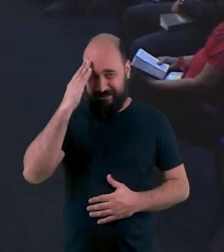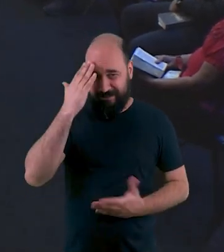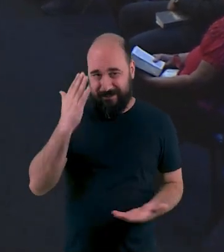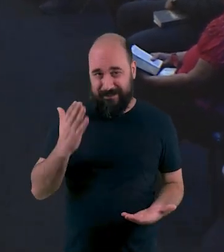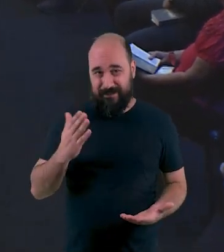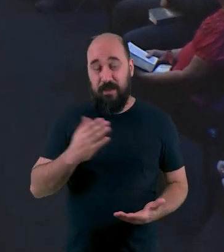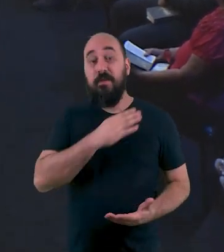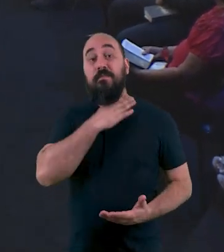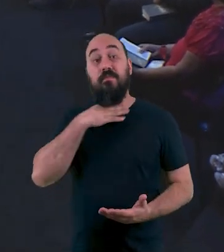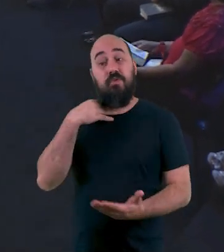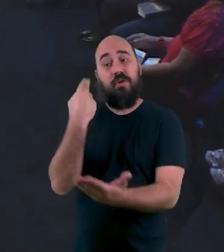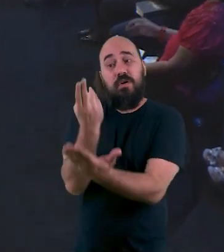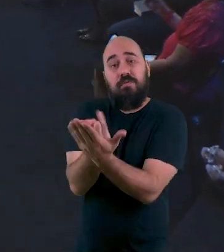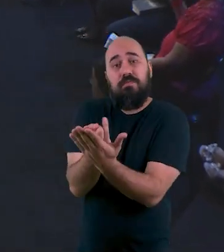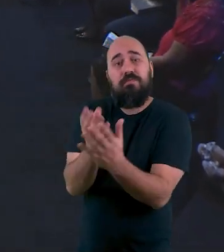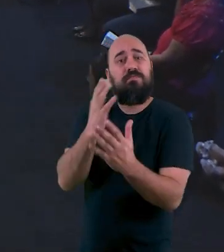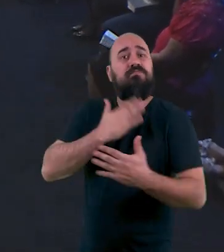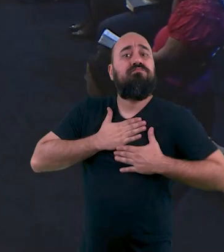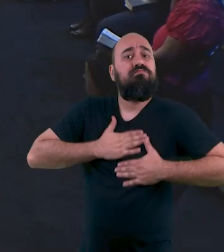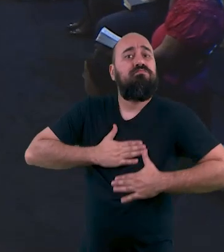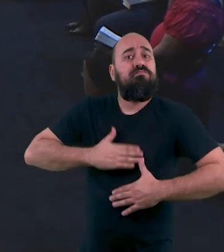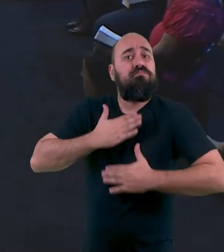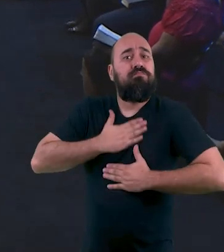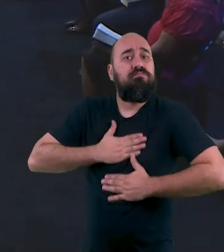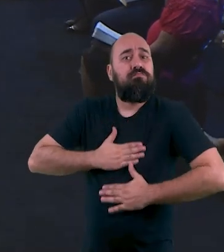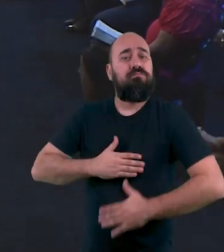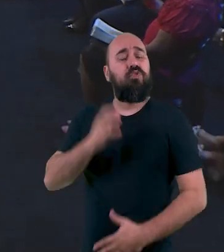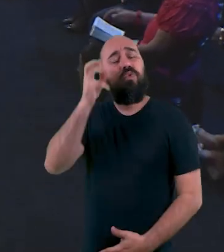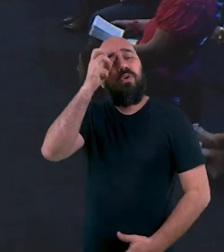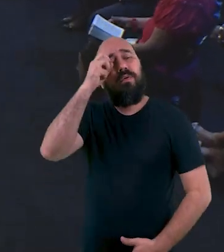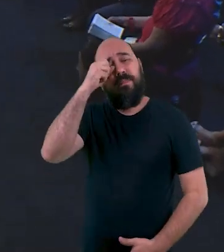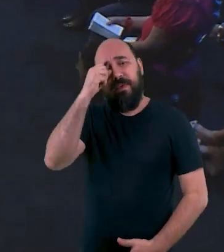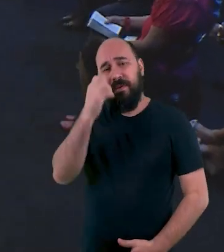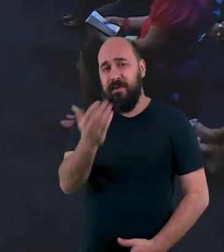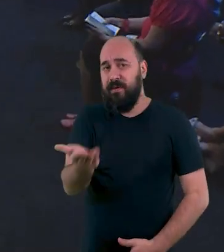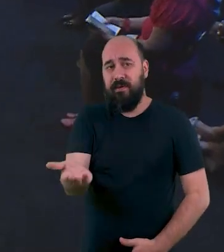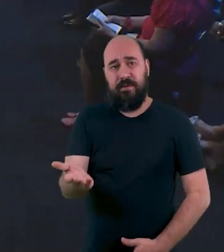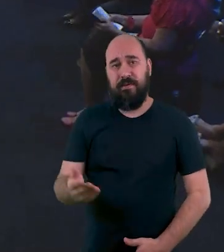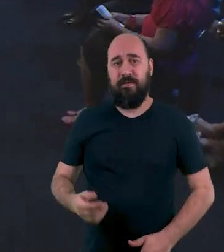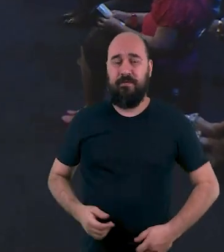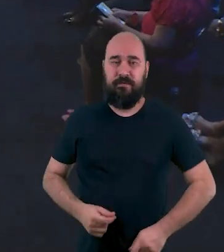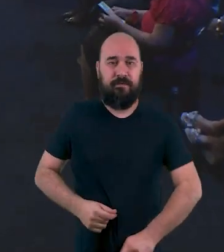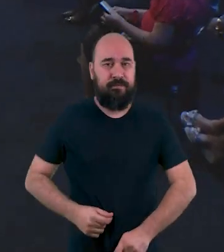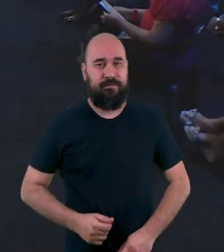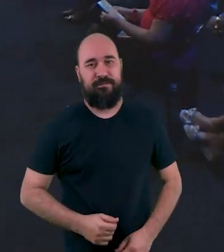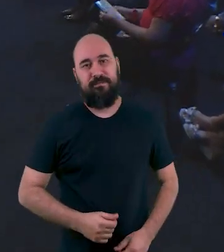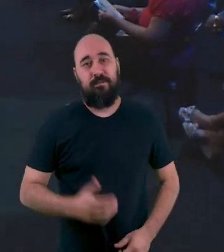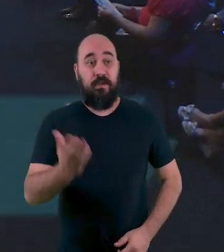Veja, a Bíblia deixa isso bem claro. Vamos a Eclesiastes no capítulo 9.